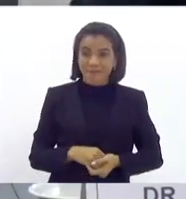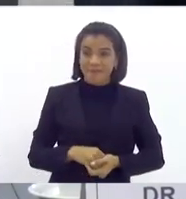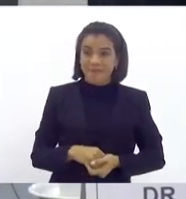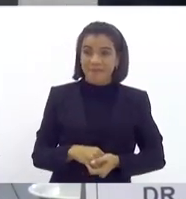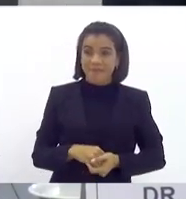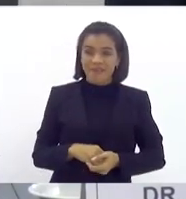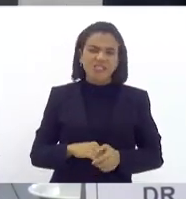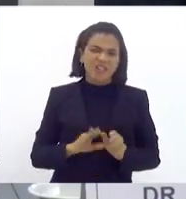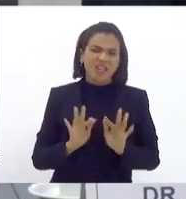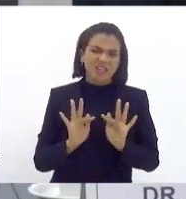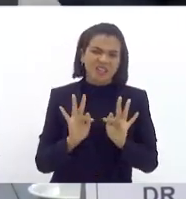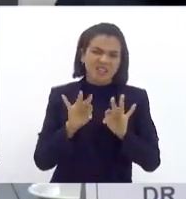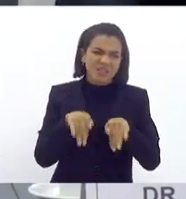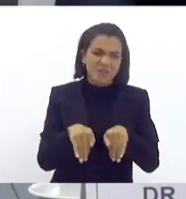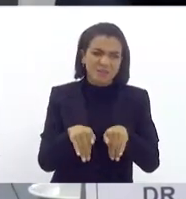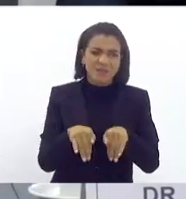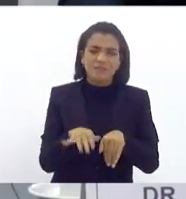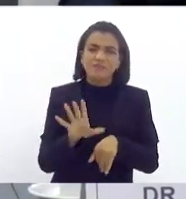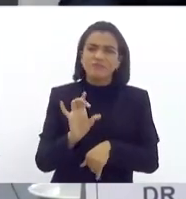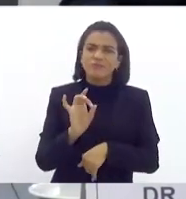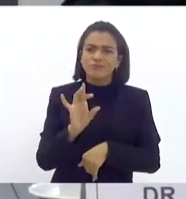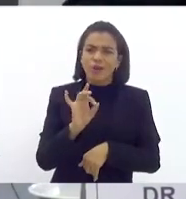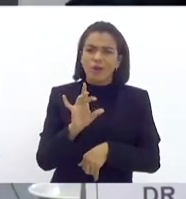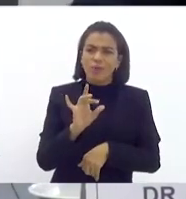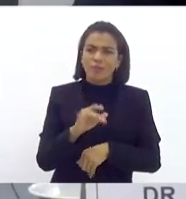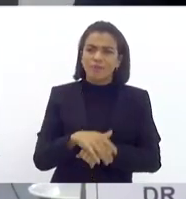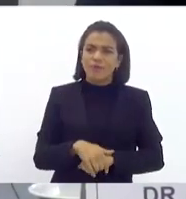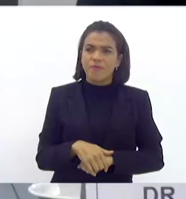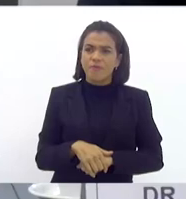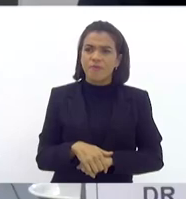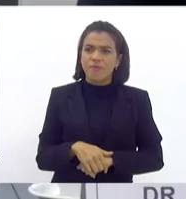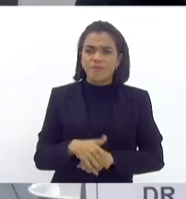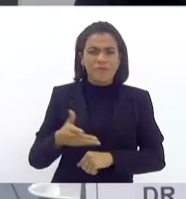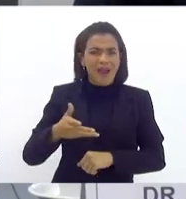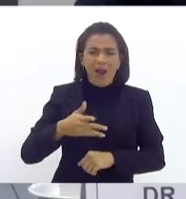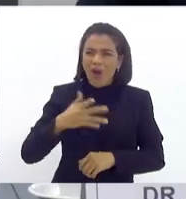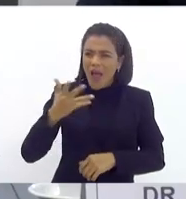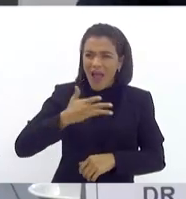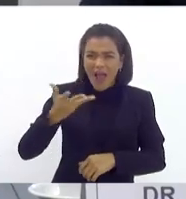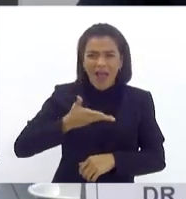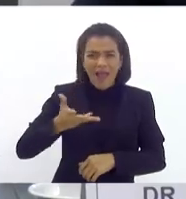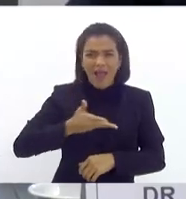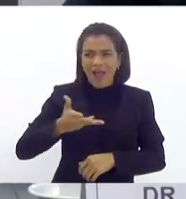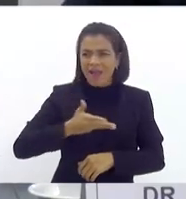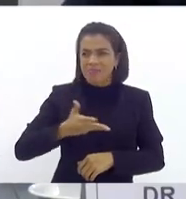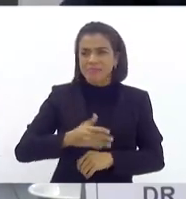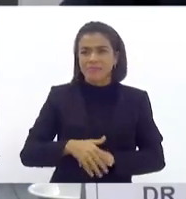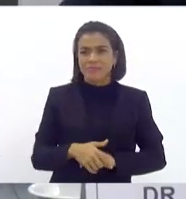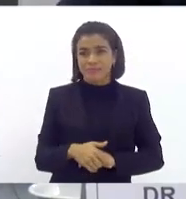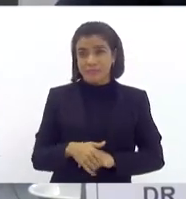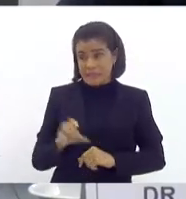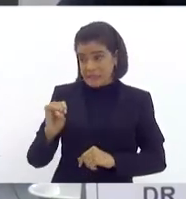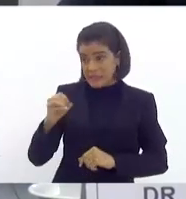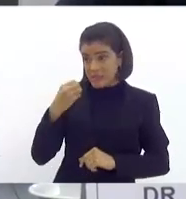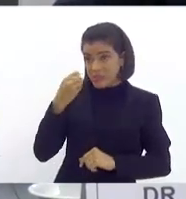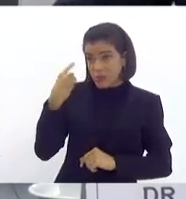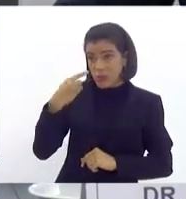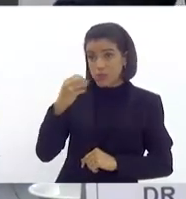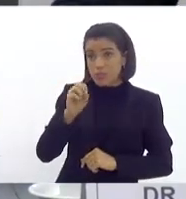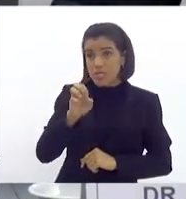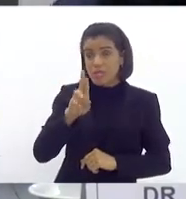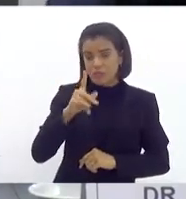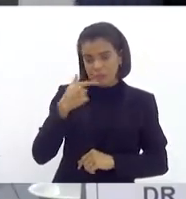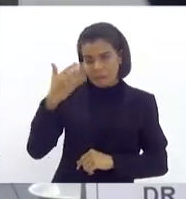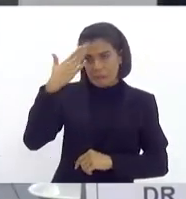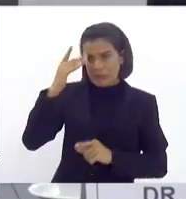A gente já está terminando, de fato, mas eu queria fazer o que a gente tem feito de hábito, de forma muito rápida, que está muito claro aqui. Doutor Serginho, se quiser, eu sei que precisa